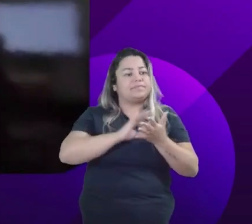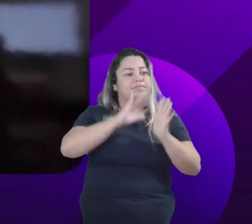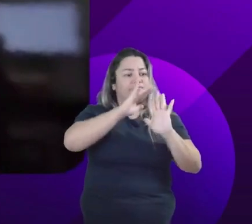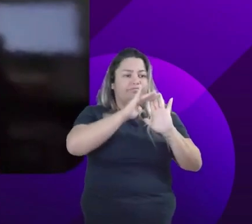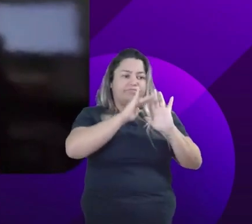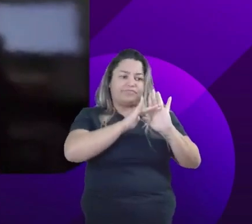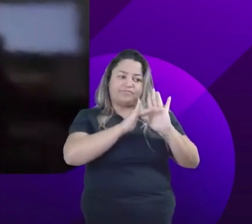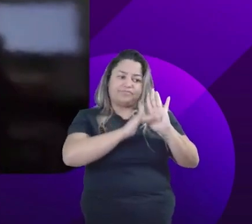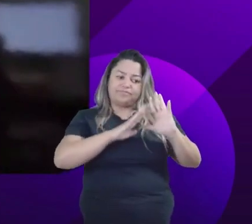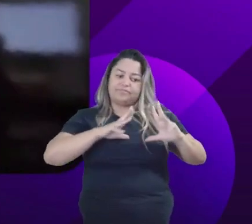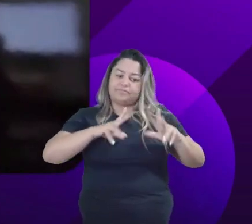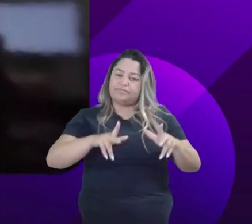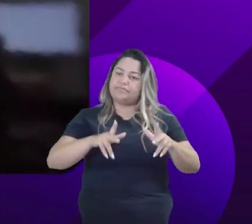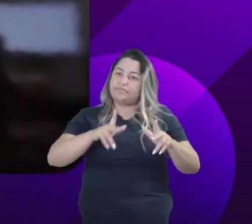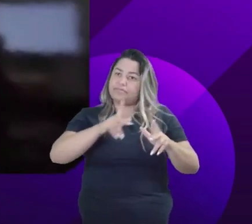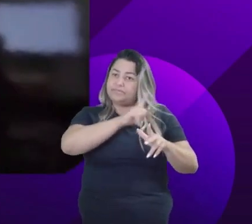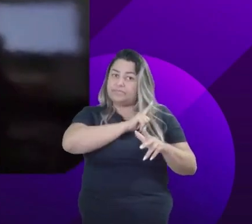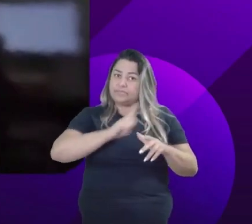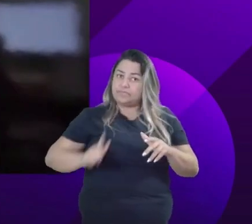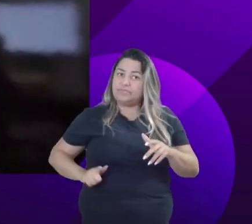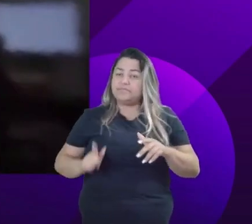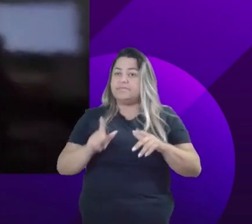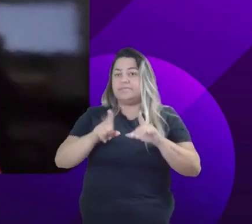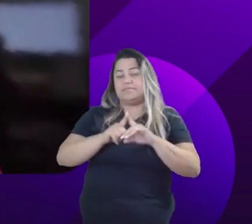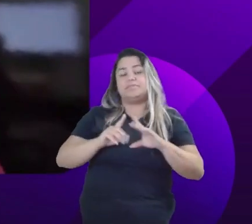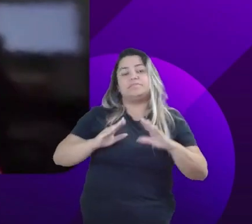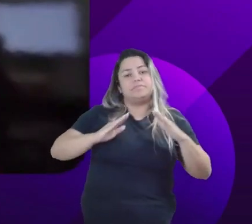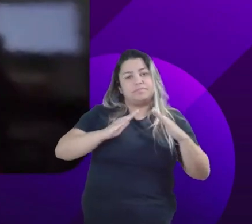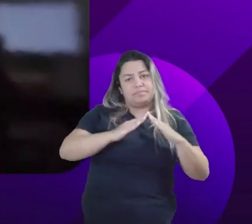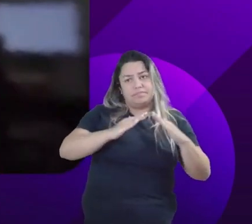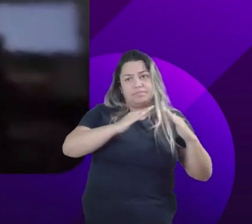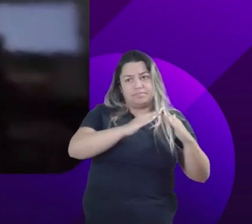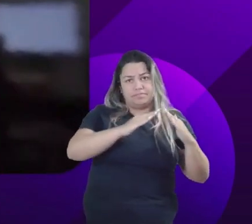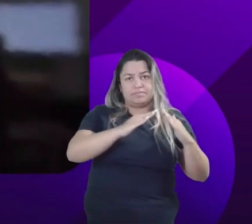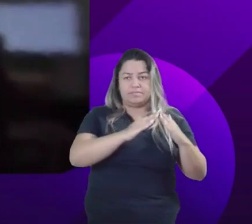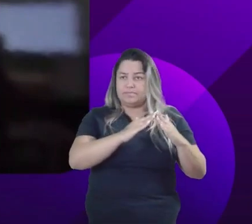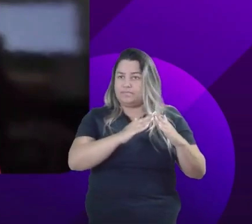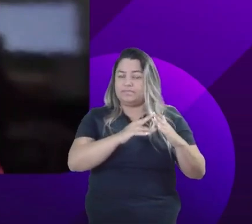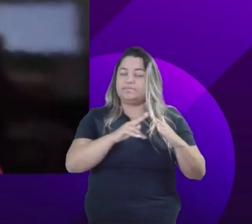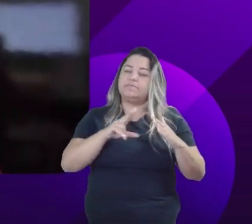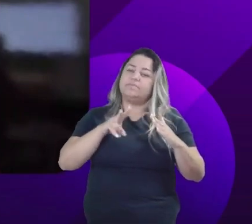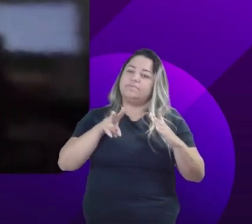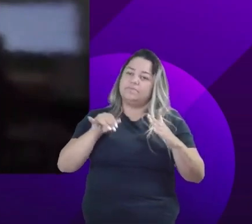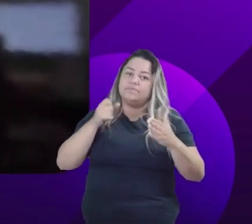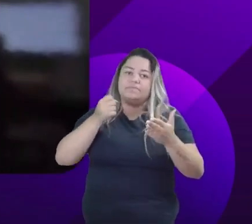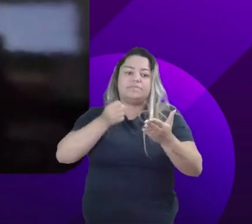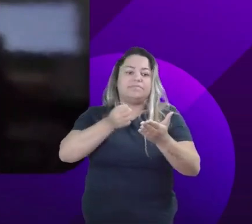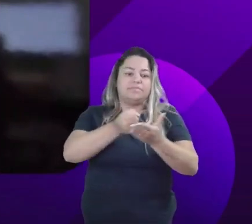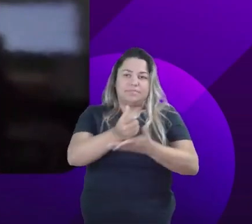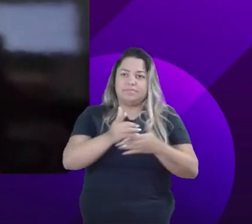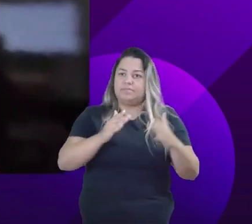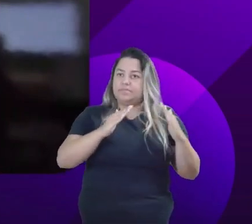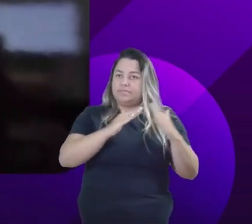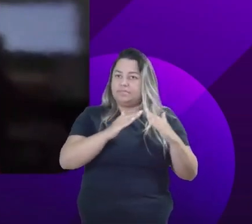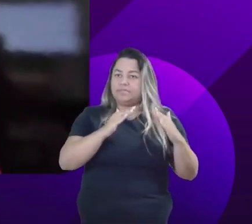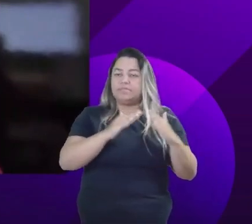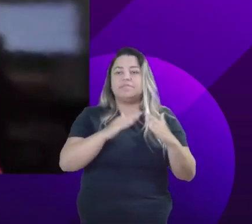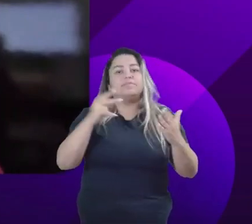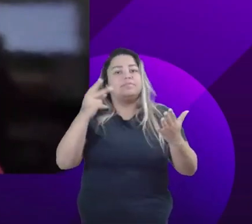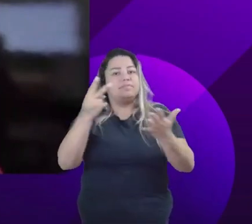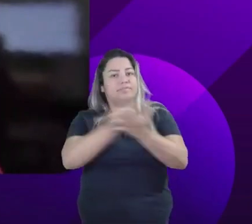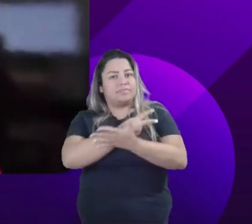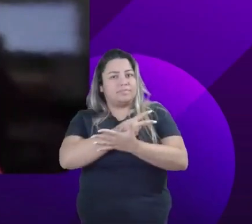requisitos, o governo vai fornecer essas moradias para essas pessoas. Elas não vão, né, pagar por essas moradias, como